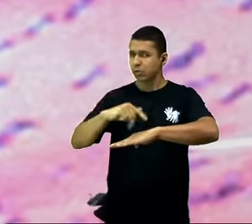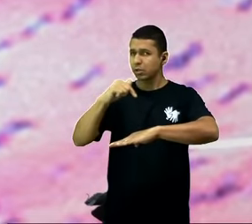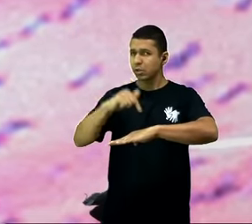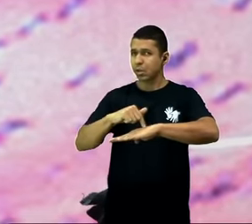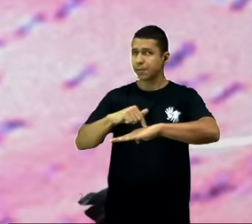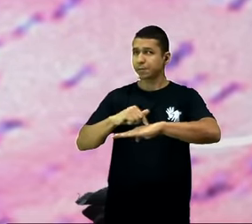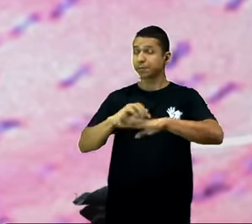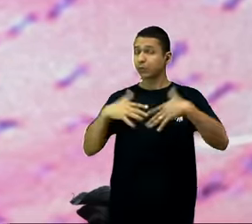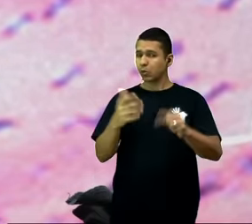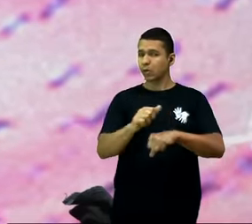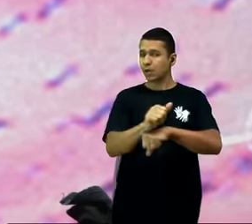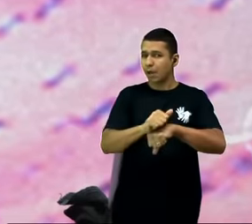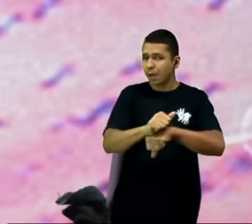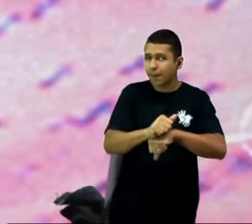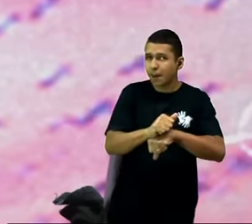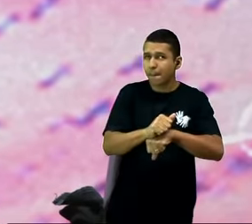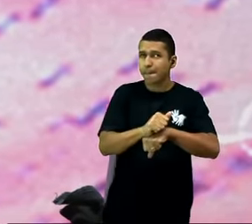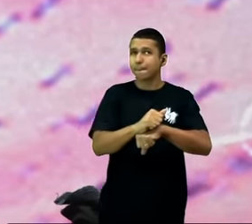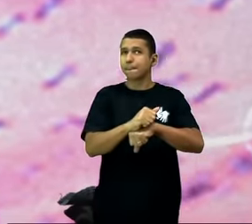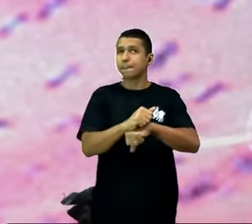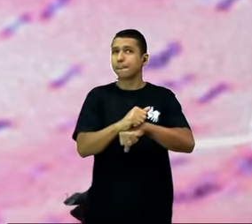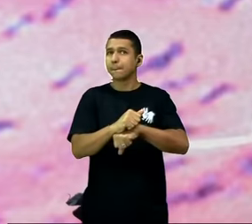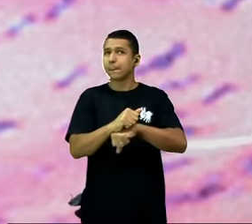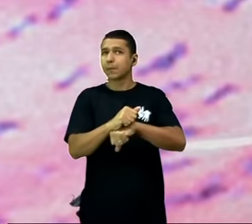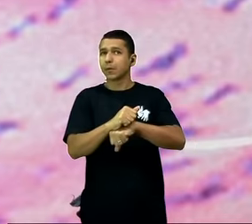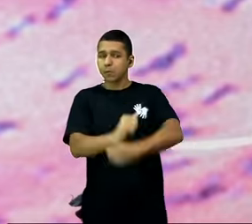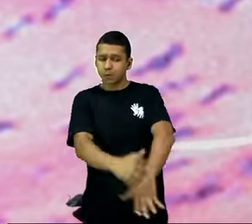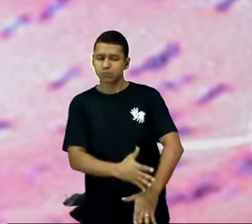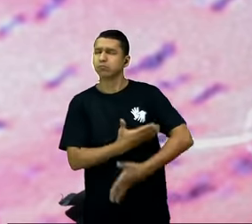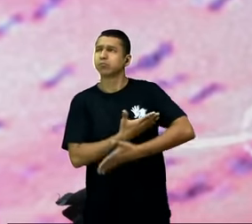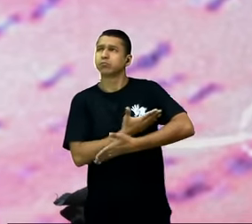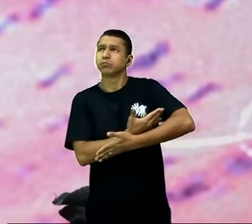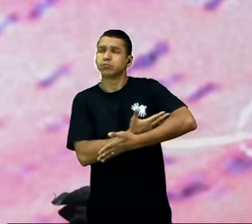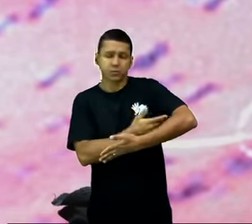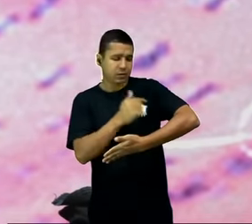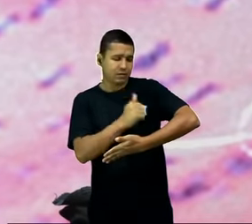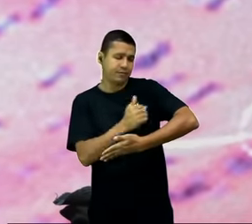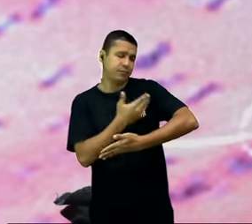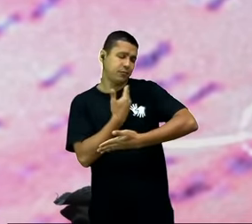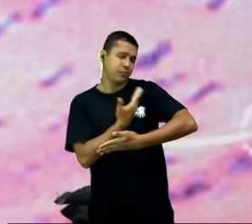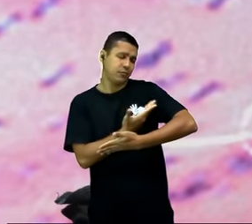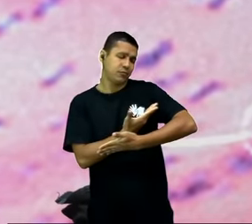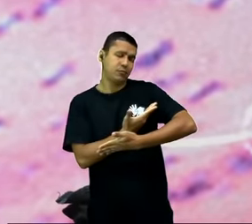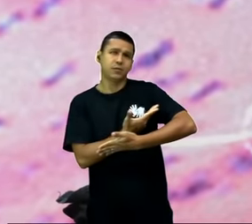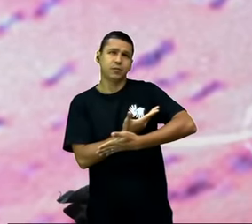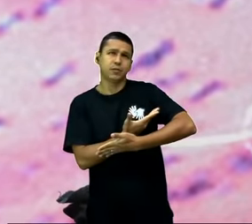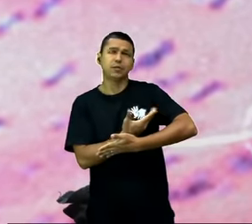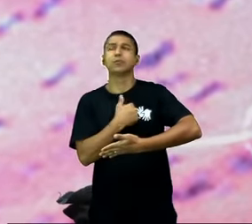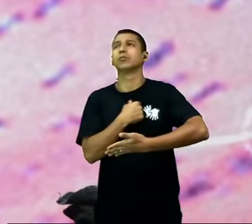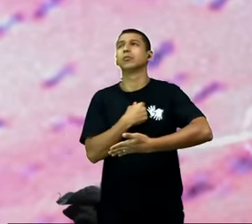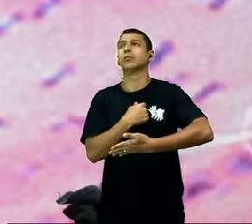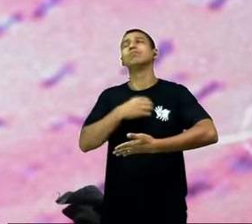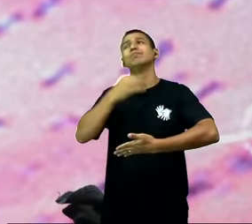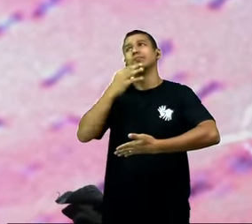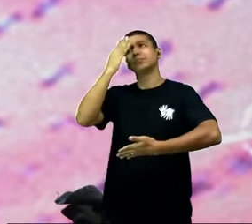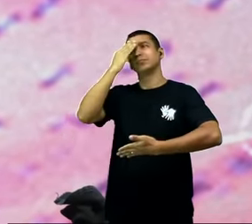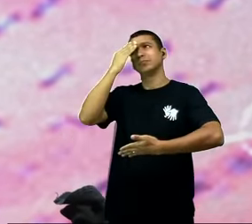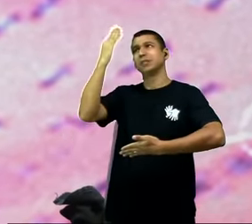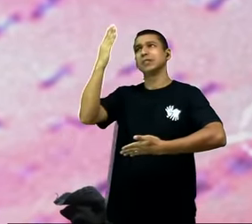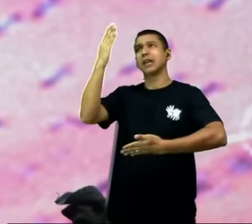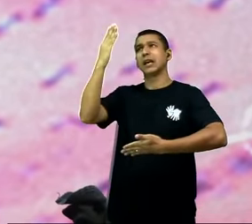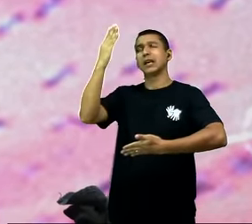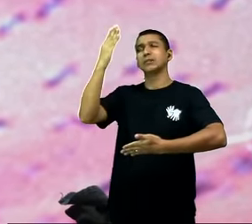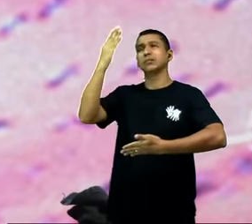Abraão pega o filho no colo, e ele vê a promessa no colo, ele tem aquela sensação de dever cumprido,